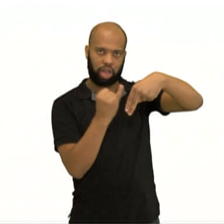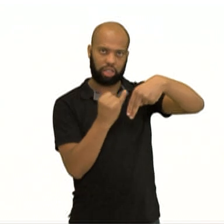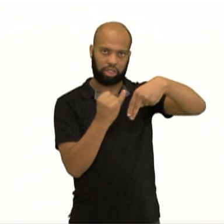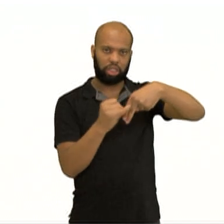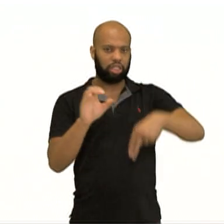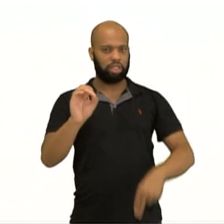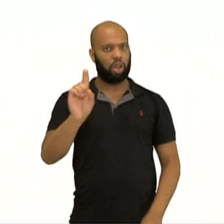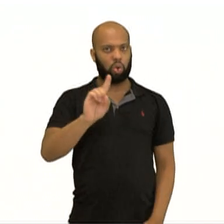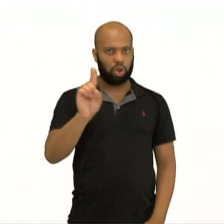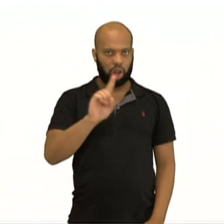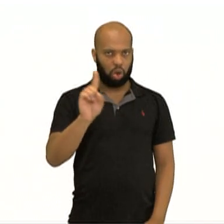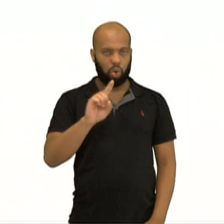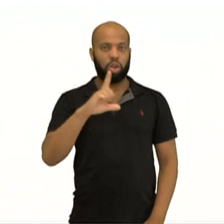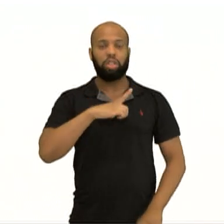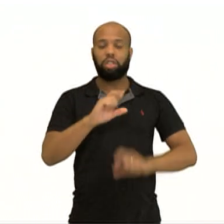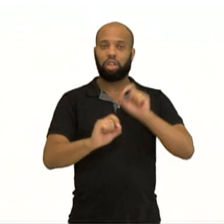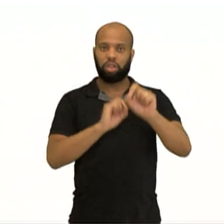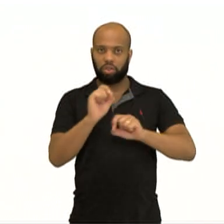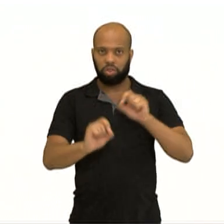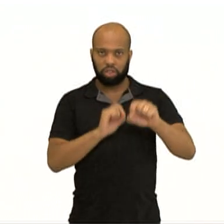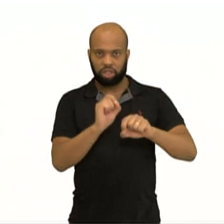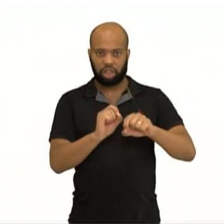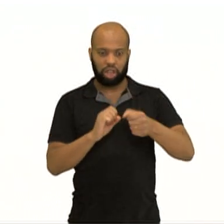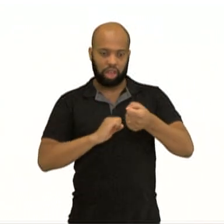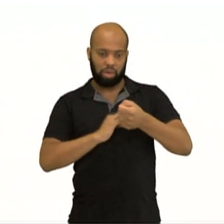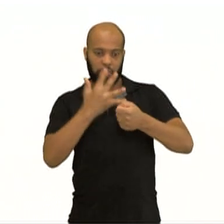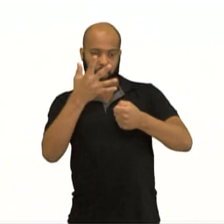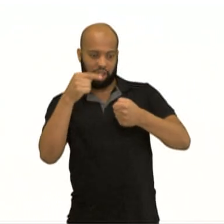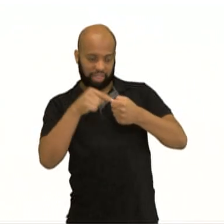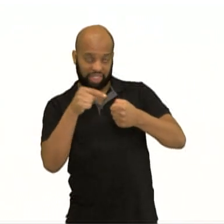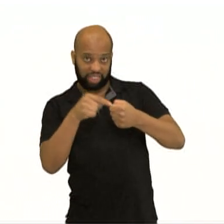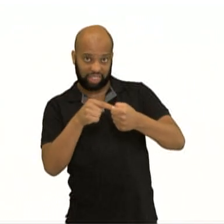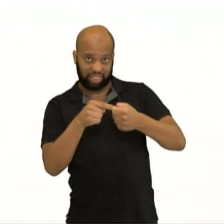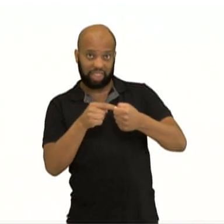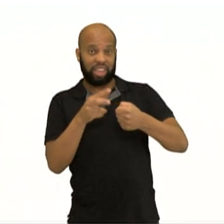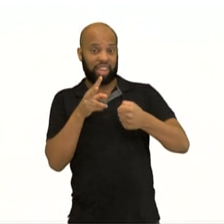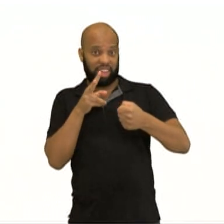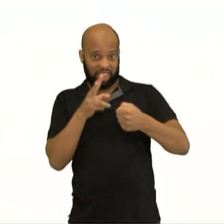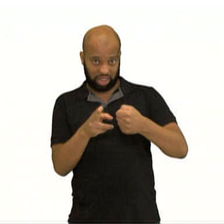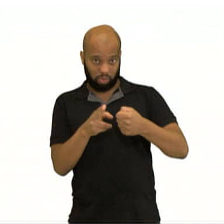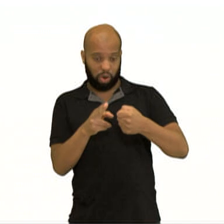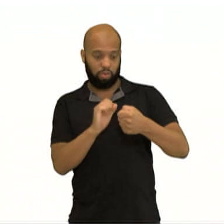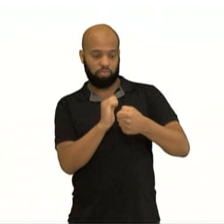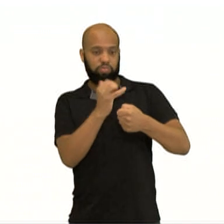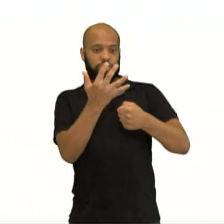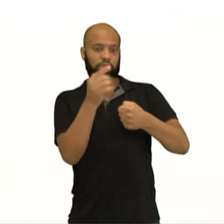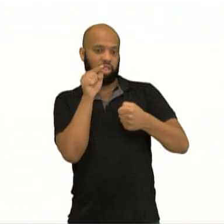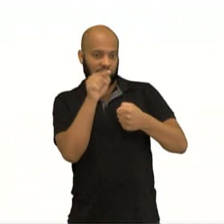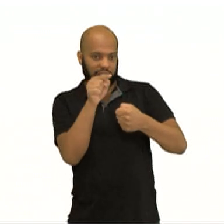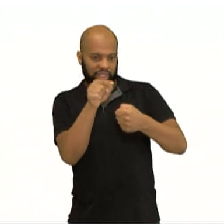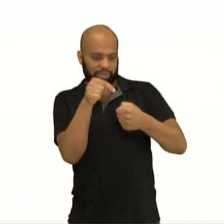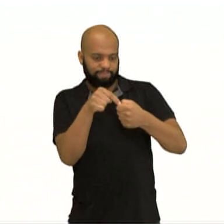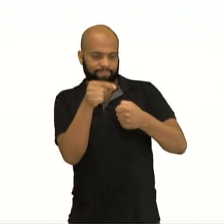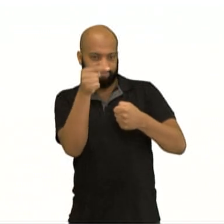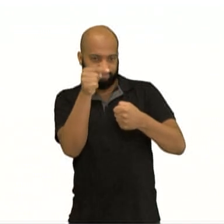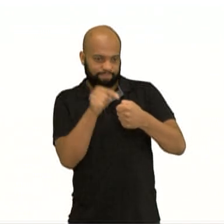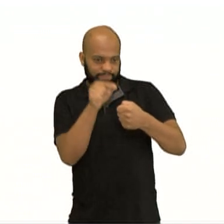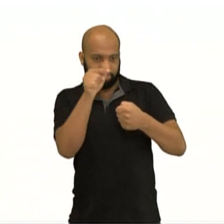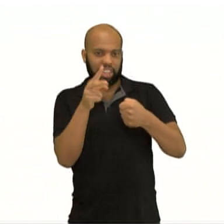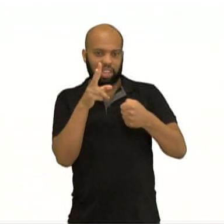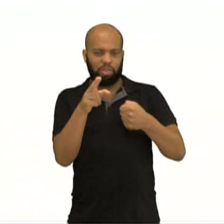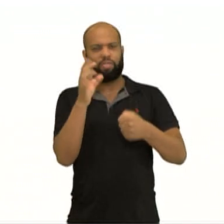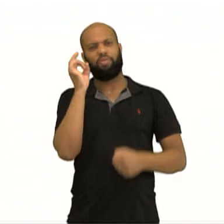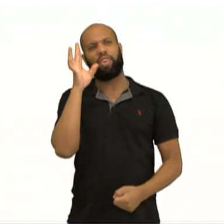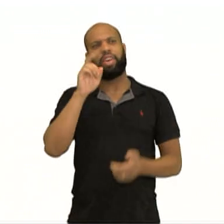iguais na base expoente, ou seja, o número que vai na base, embaixo, é o mesmo número que vai em cima. Ah,